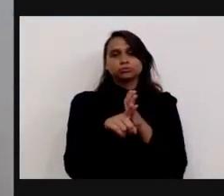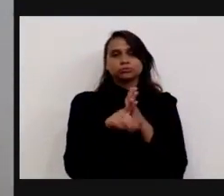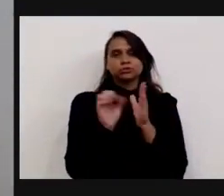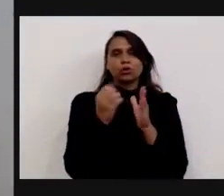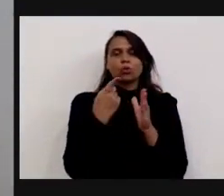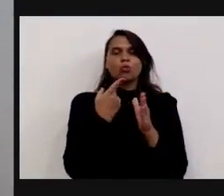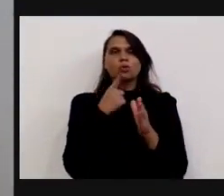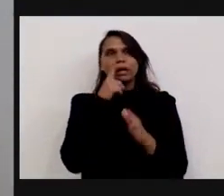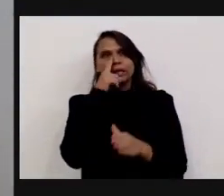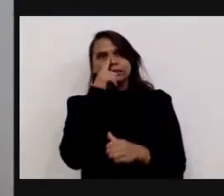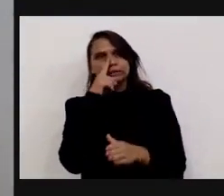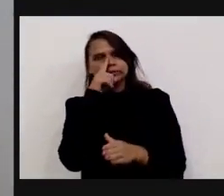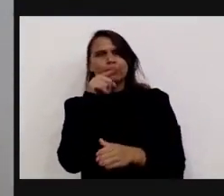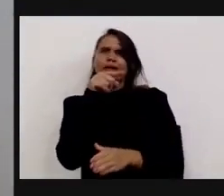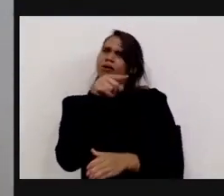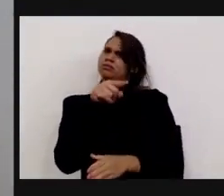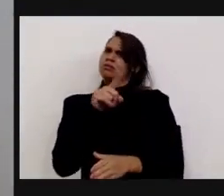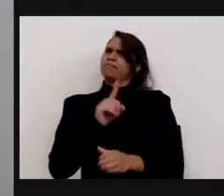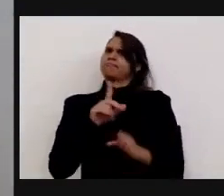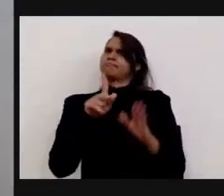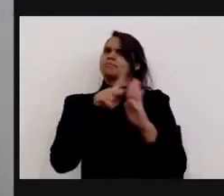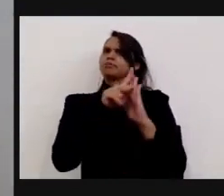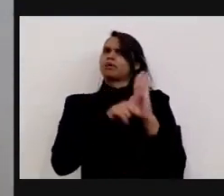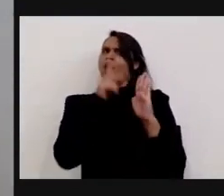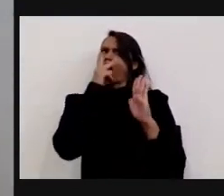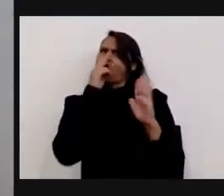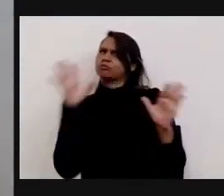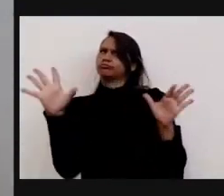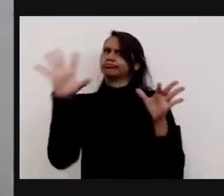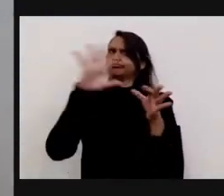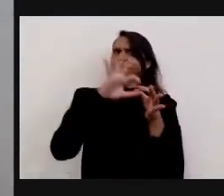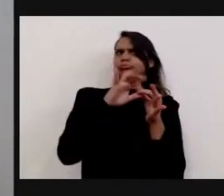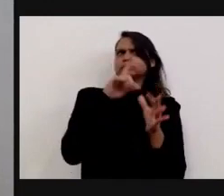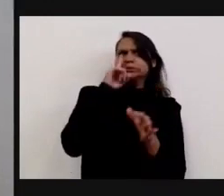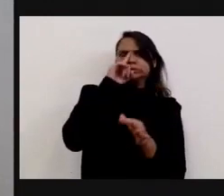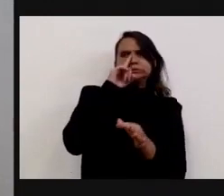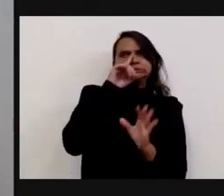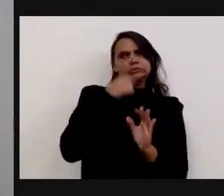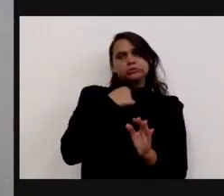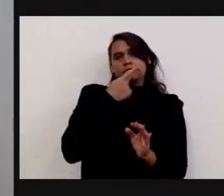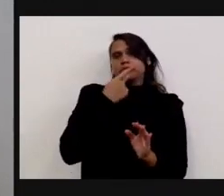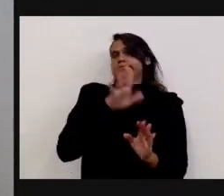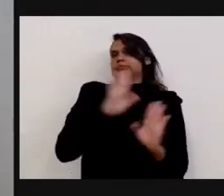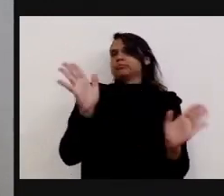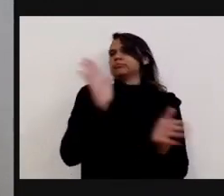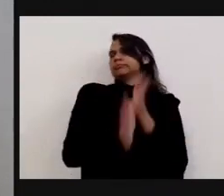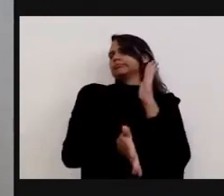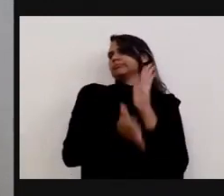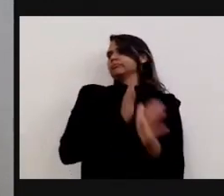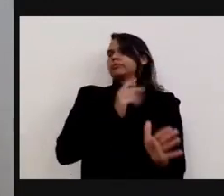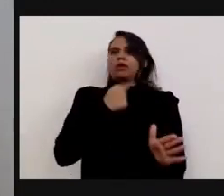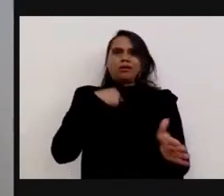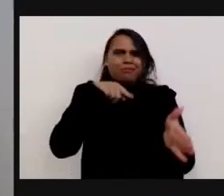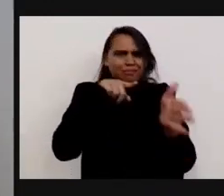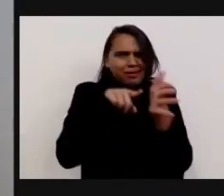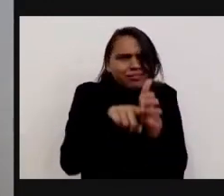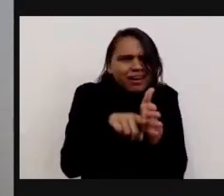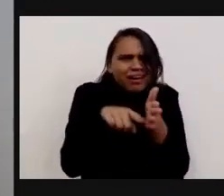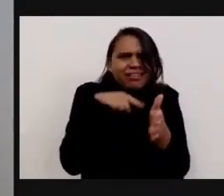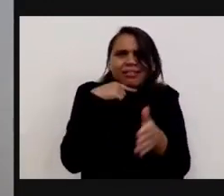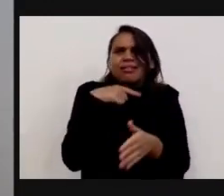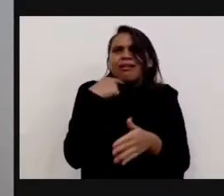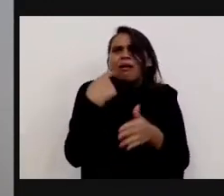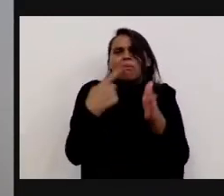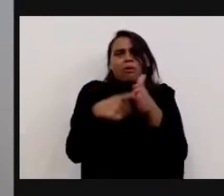de levantar riscos não opa esse projeto aqui tem riscos Associados mas eu que não vou falar né Você tem alguma dúvida não eu que não vou perguntar ninguém tá perguntando